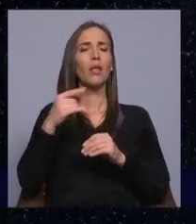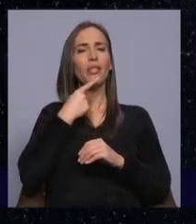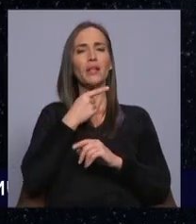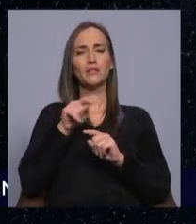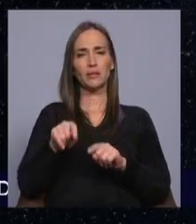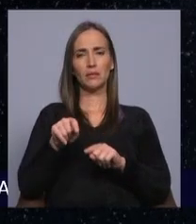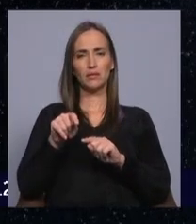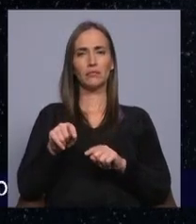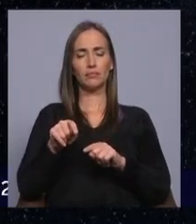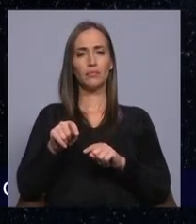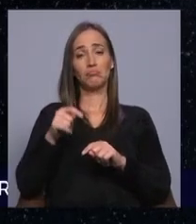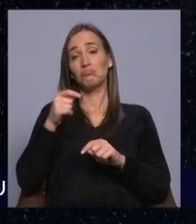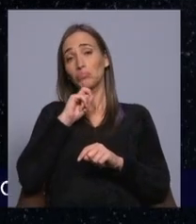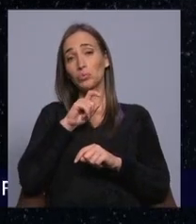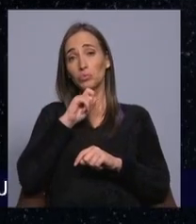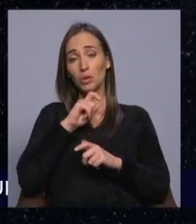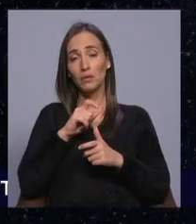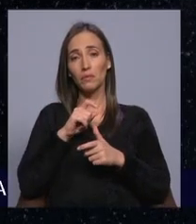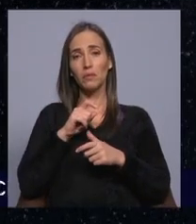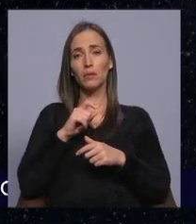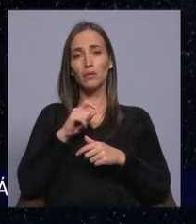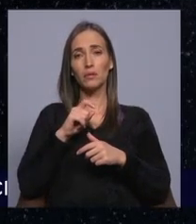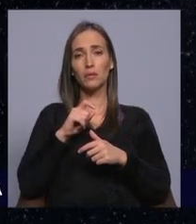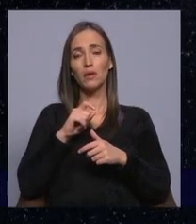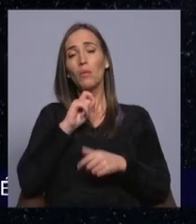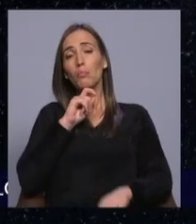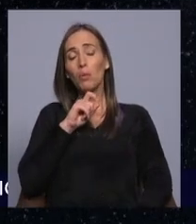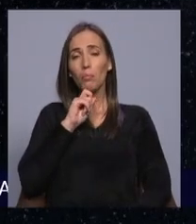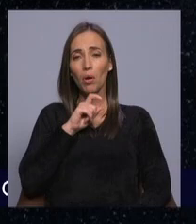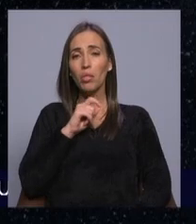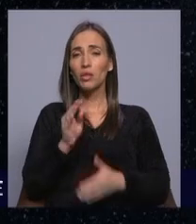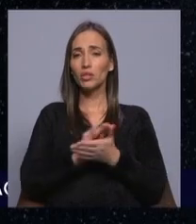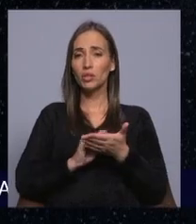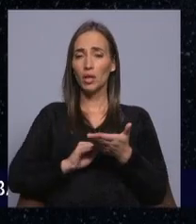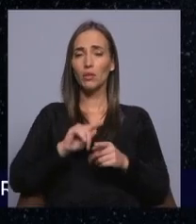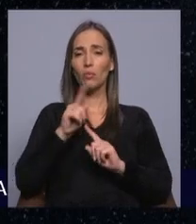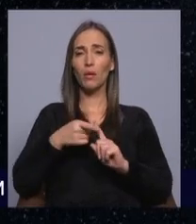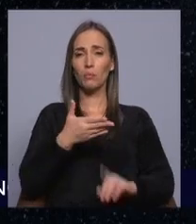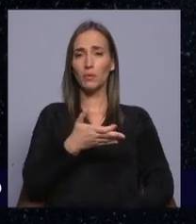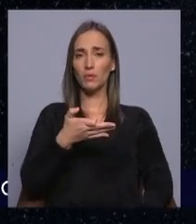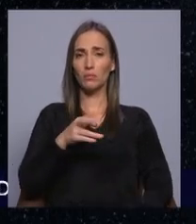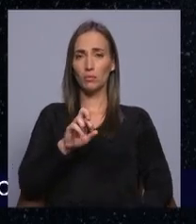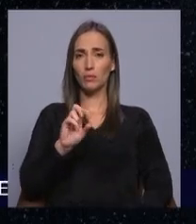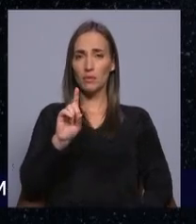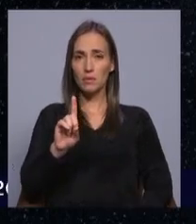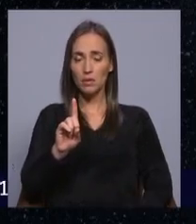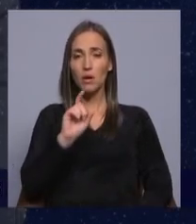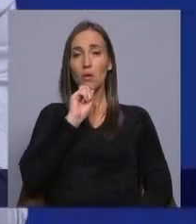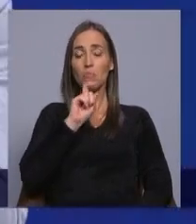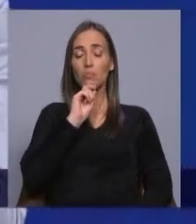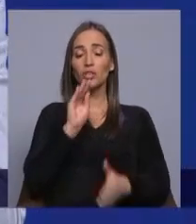que eventualmente poderá ter sido descrito em 1786 um